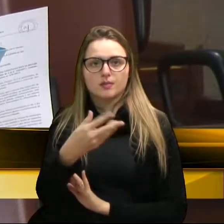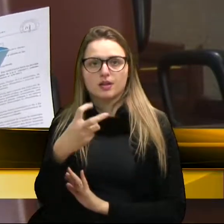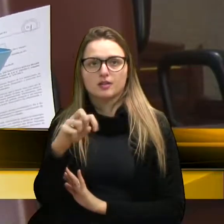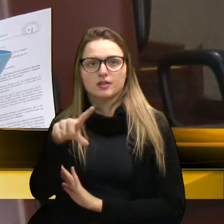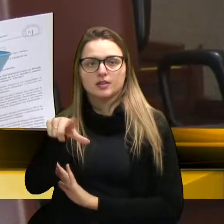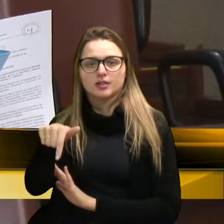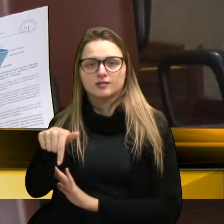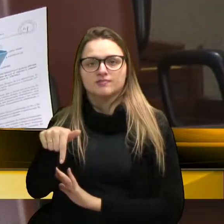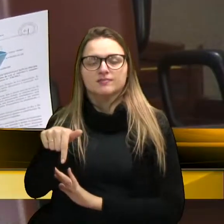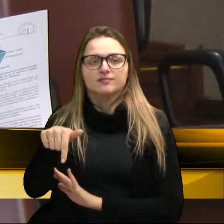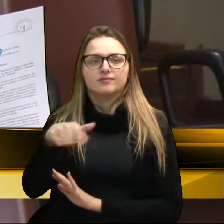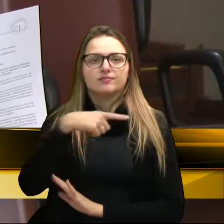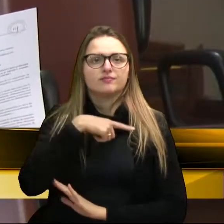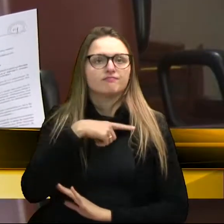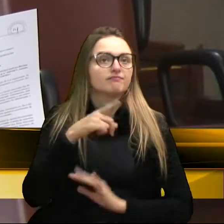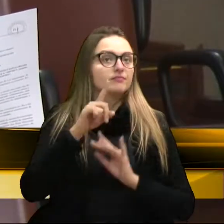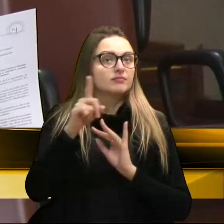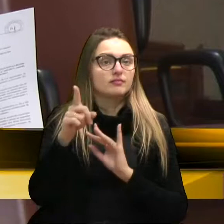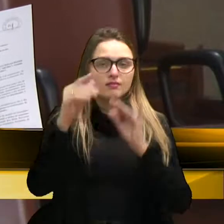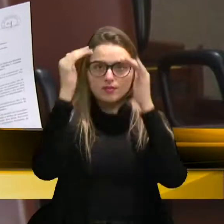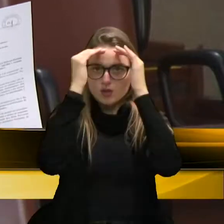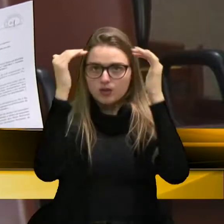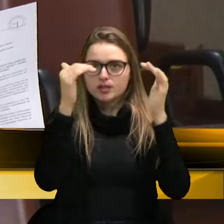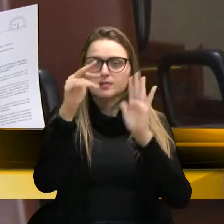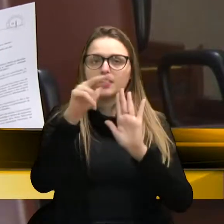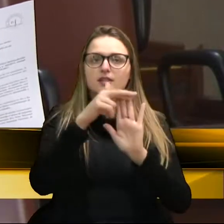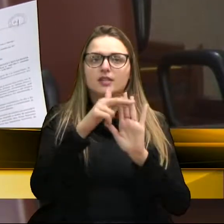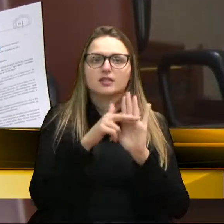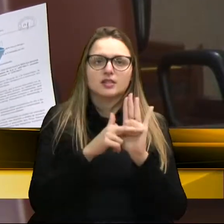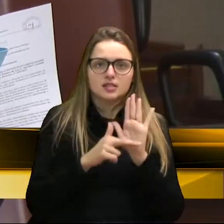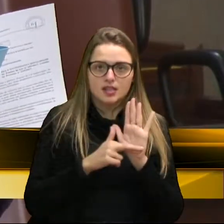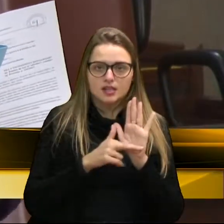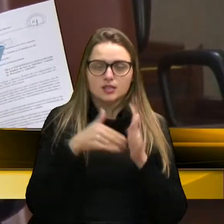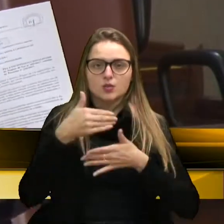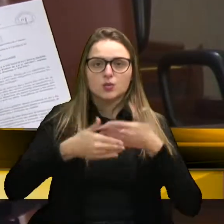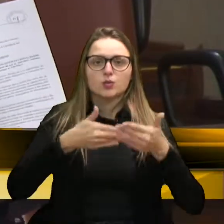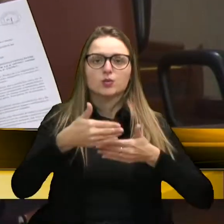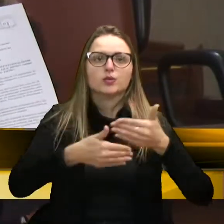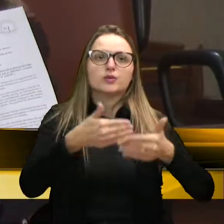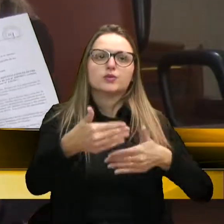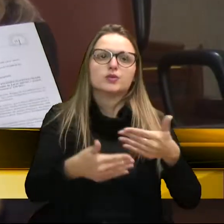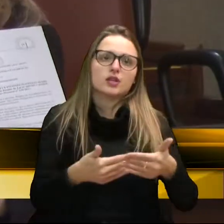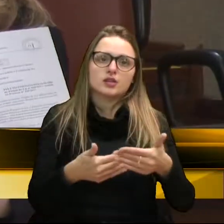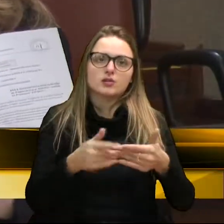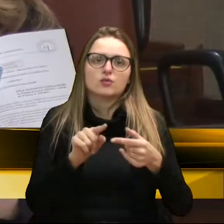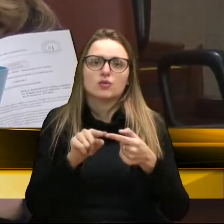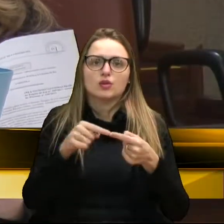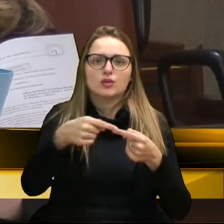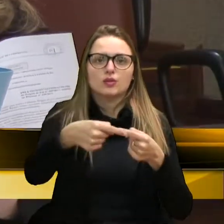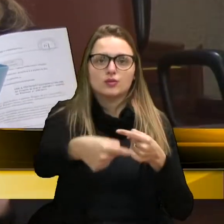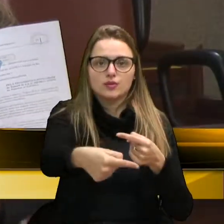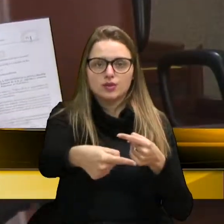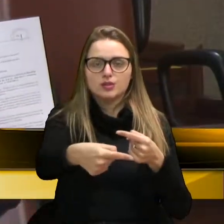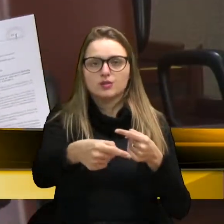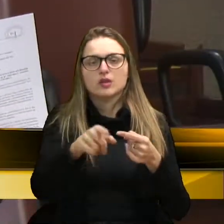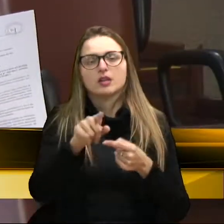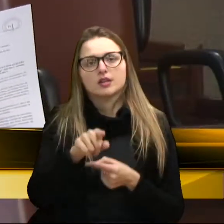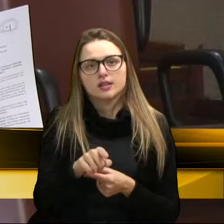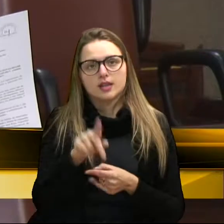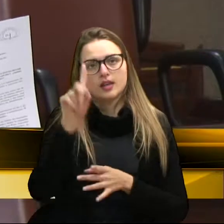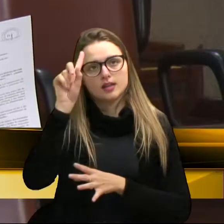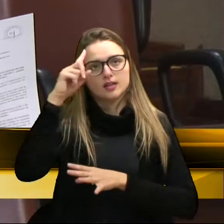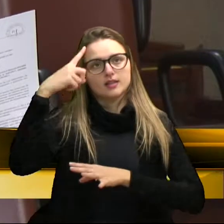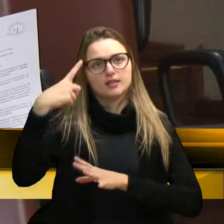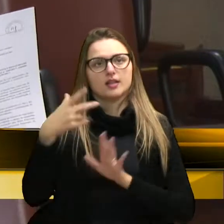2017, posto que não preenche os requisitos pela tramitação em face do vício formal de iniciativa